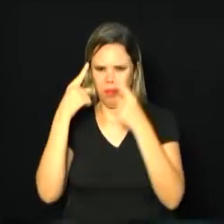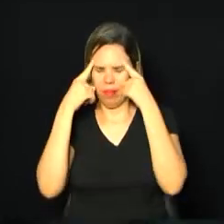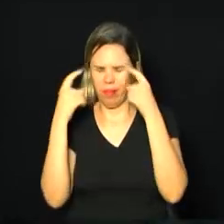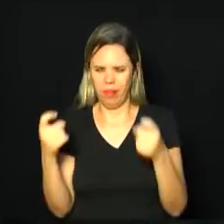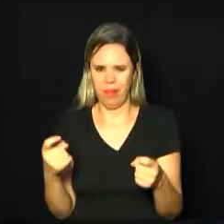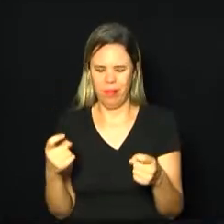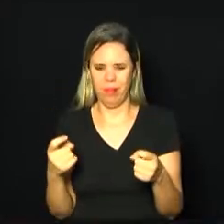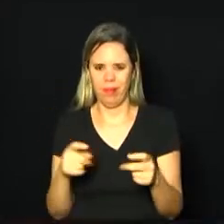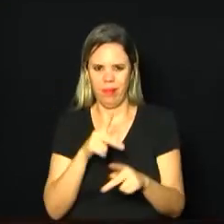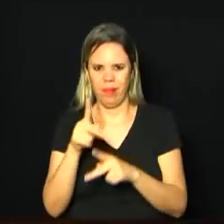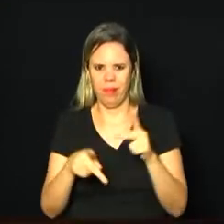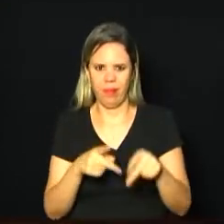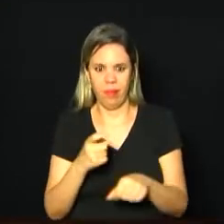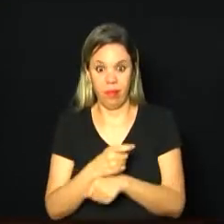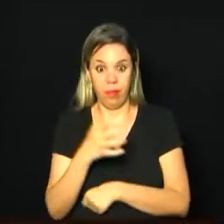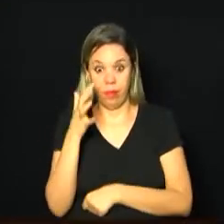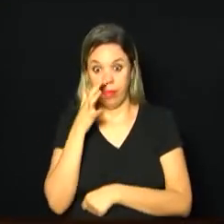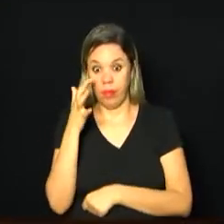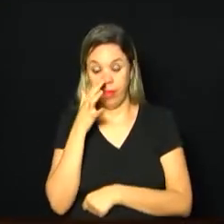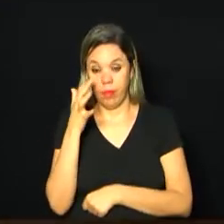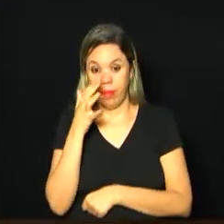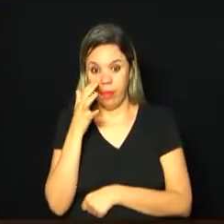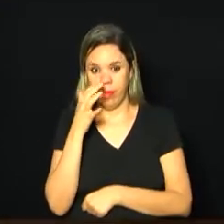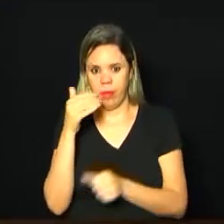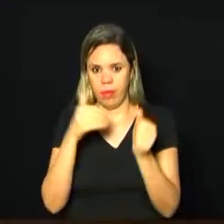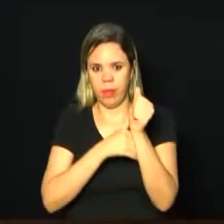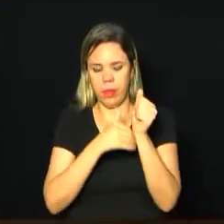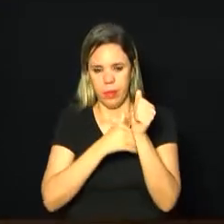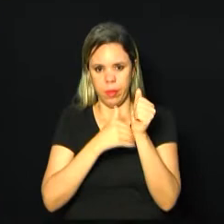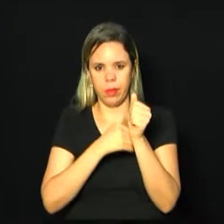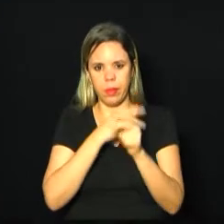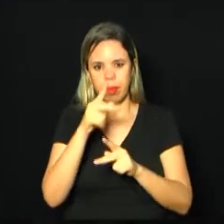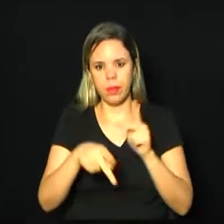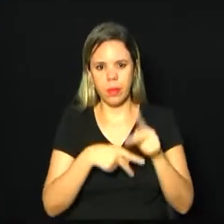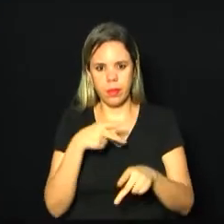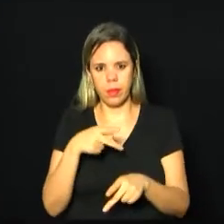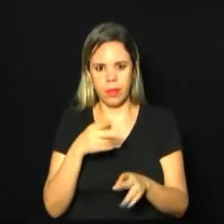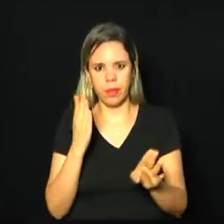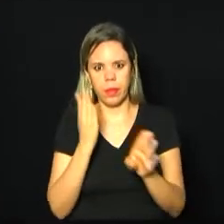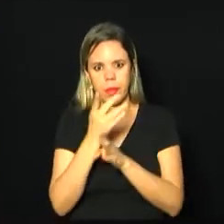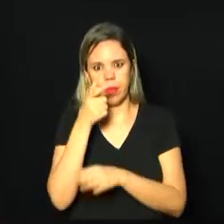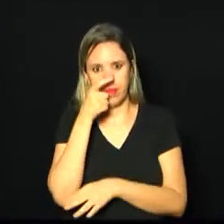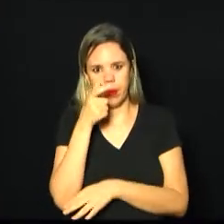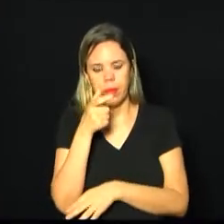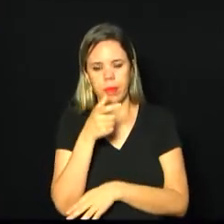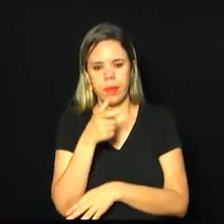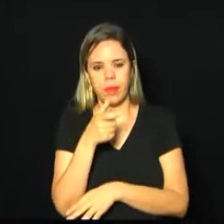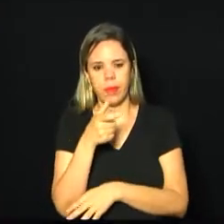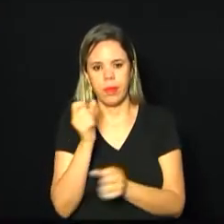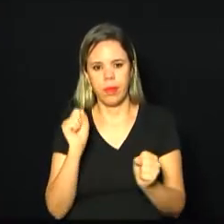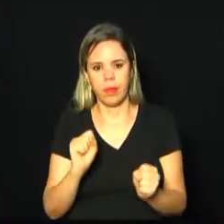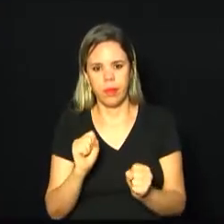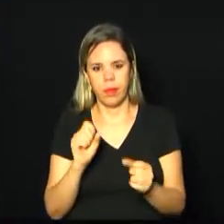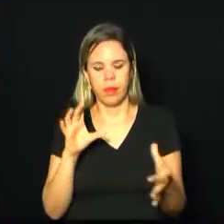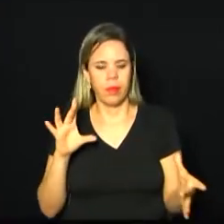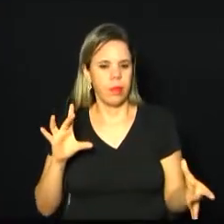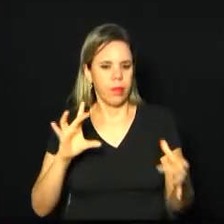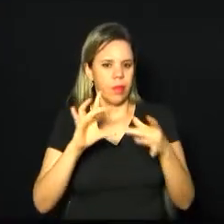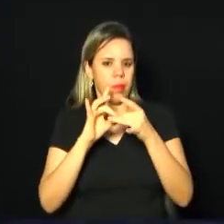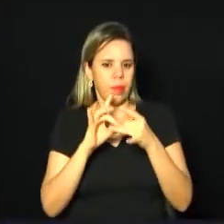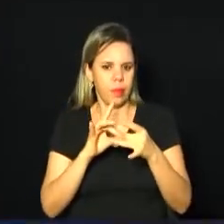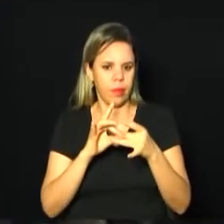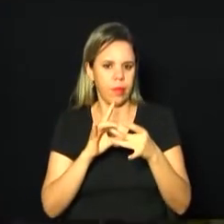pega a população de surpresa o segredo que a comunidade está prestes a descobrir pode ter ligação